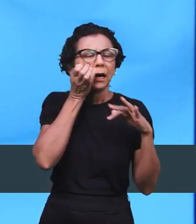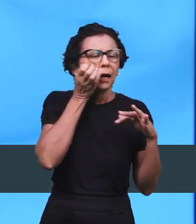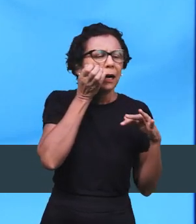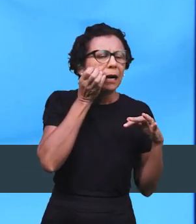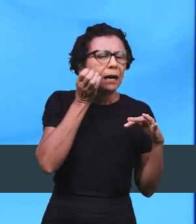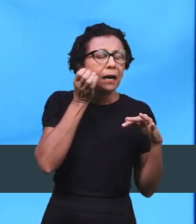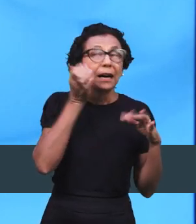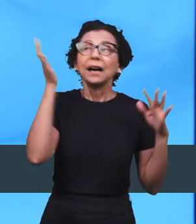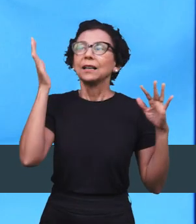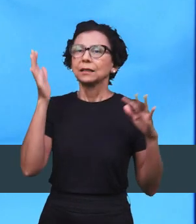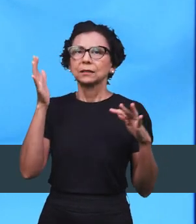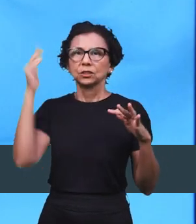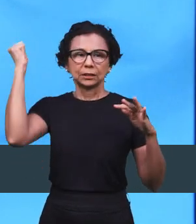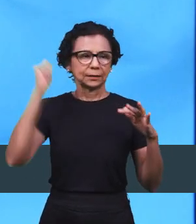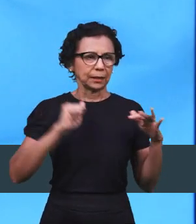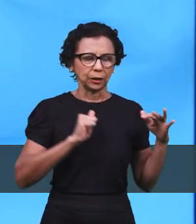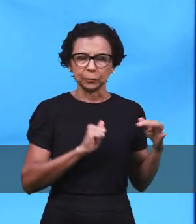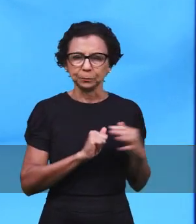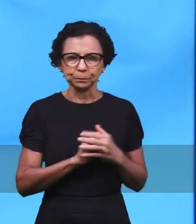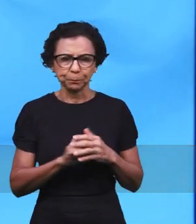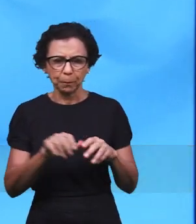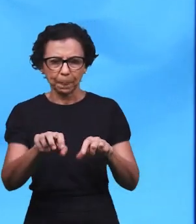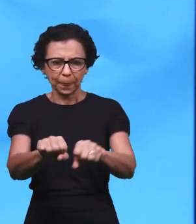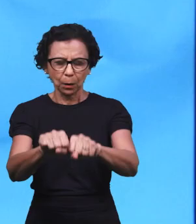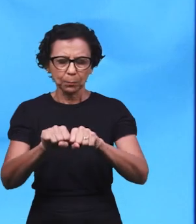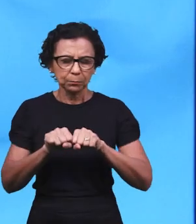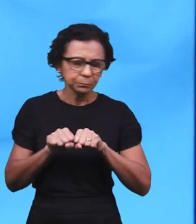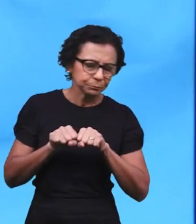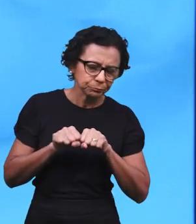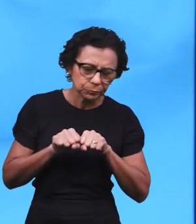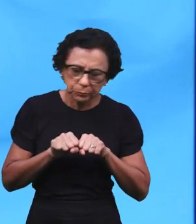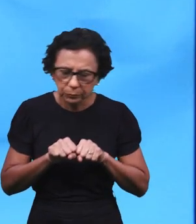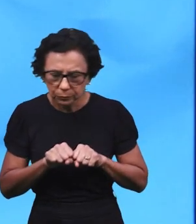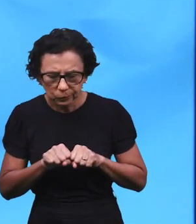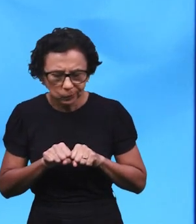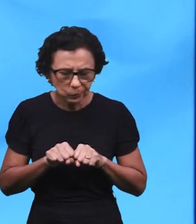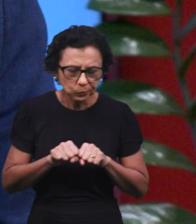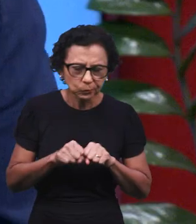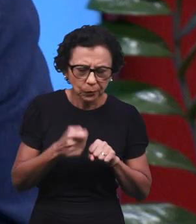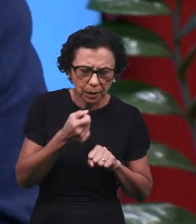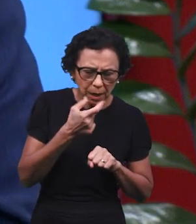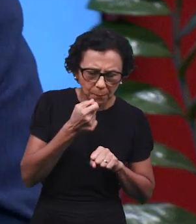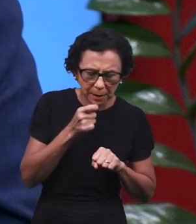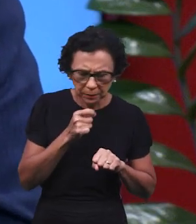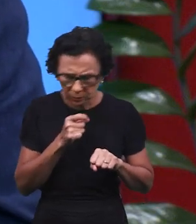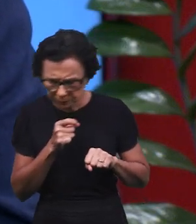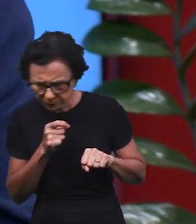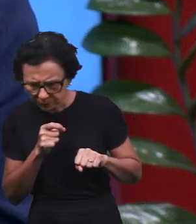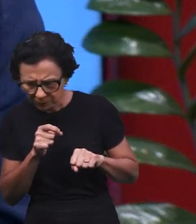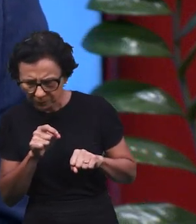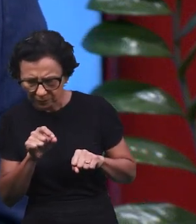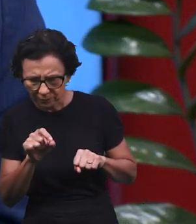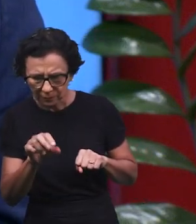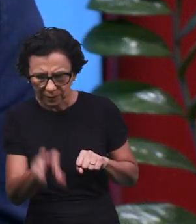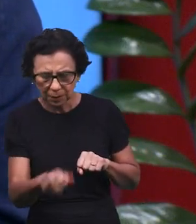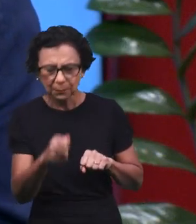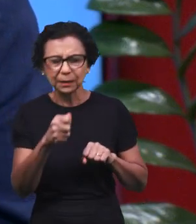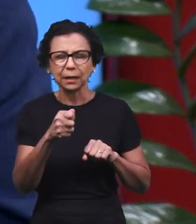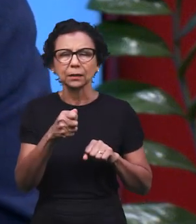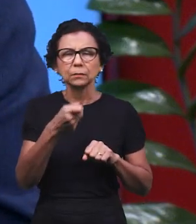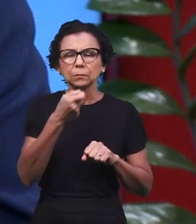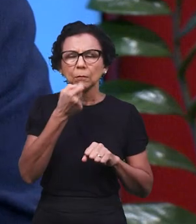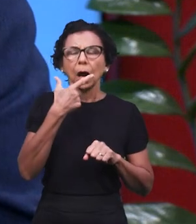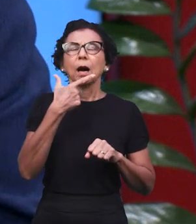no dentista. O que pode acarretar diante dessa situação? Bom, primeiro fator, automedicação,